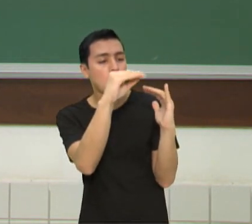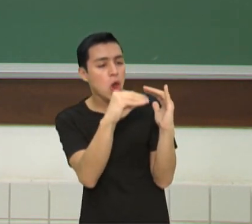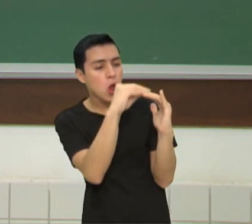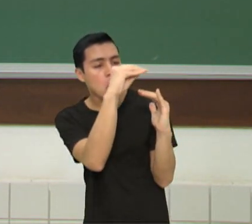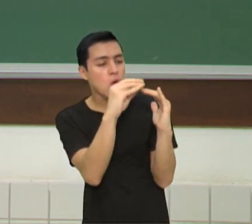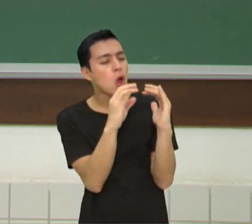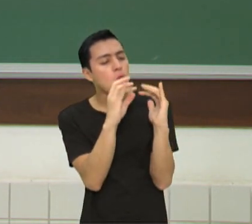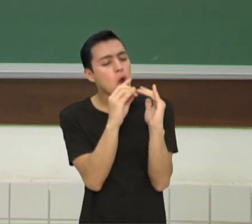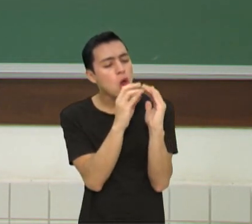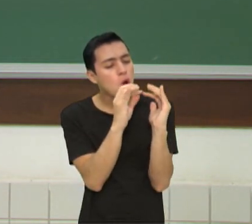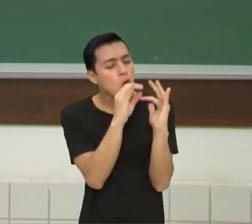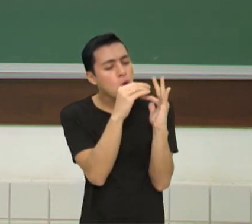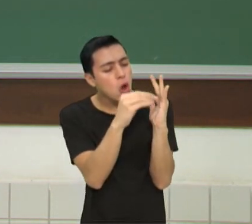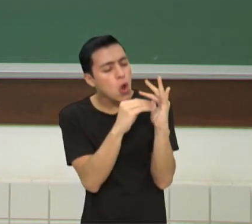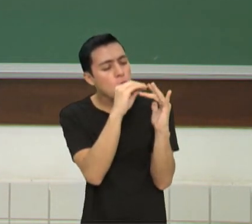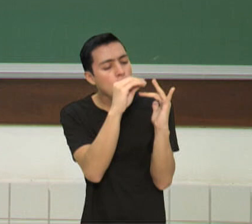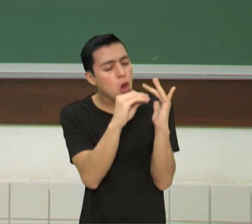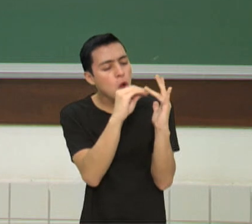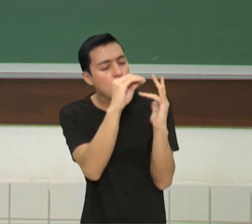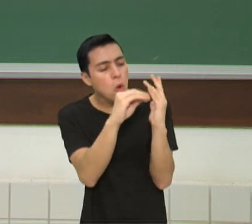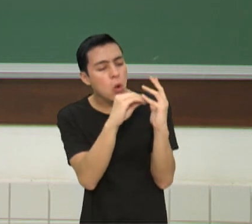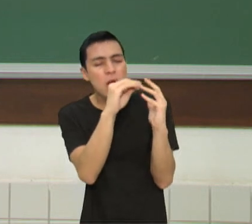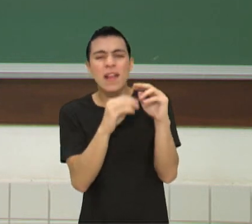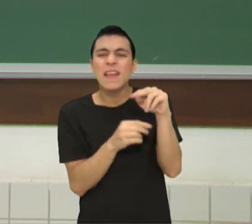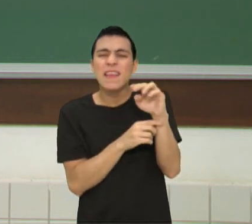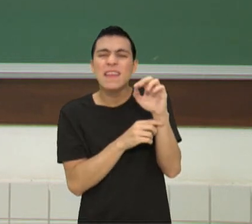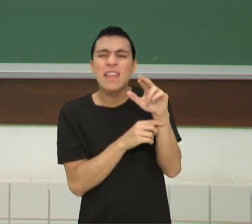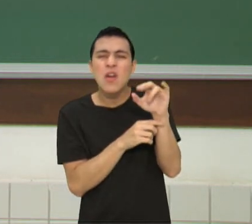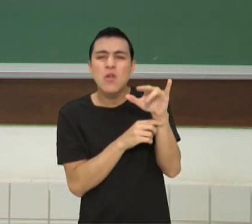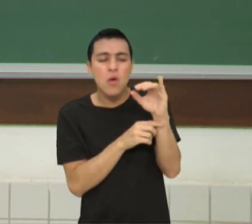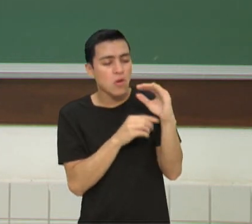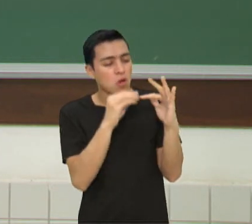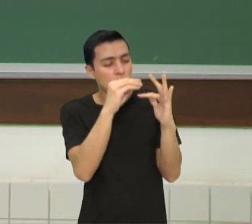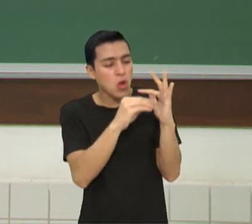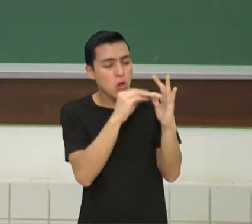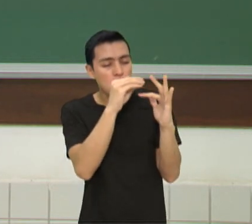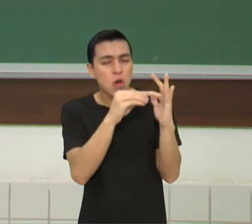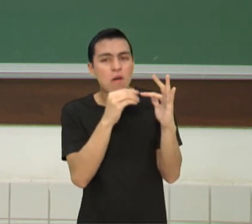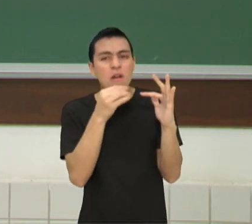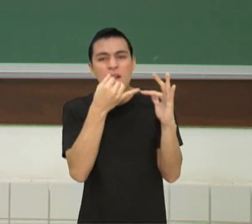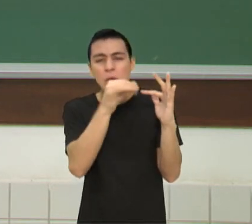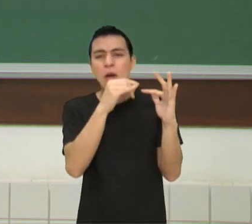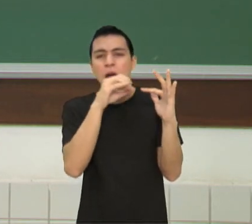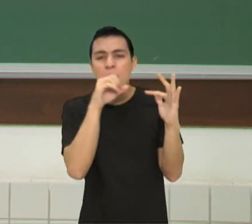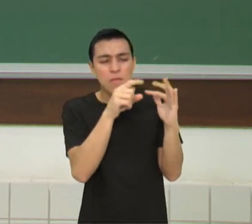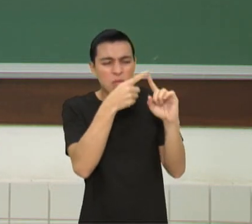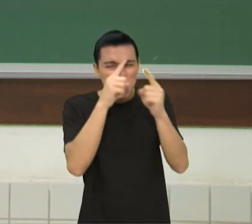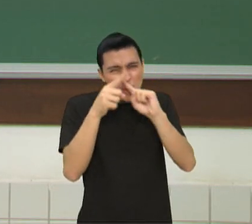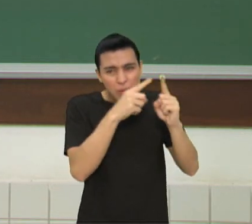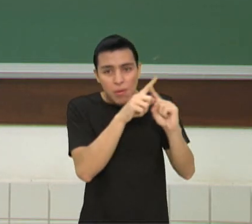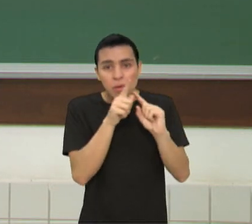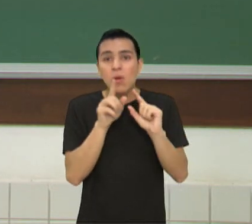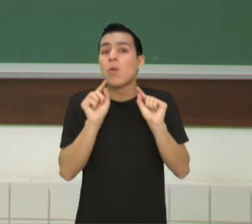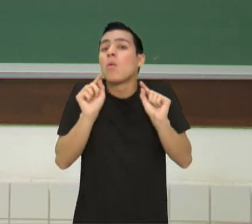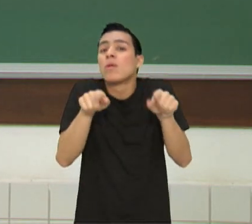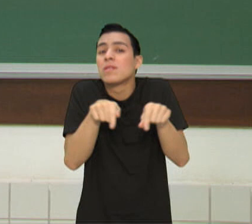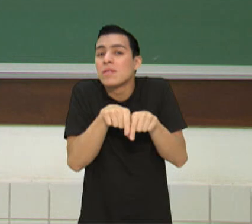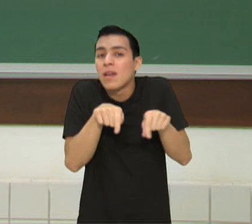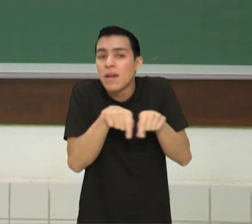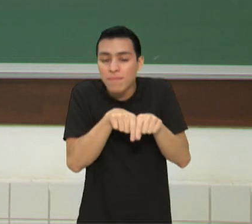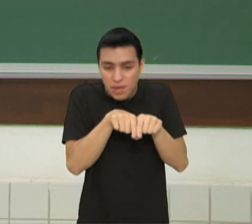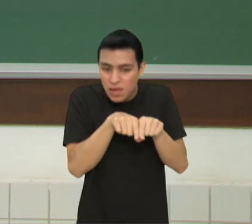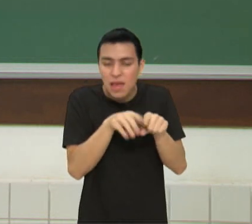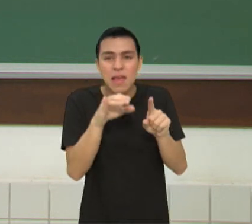mielina, que é um lipídio, para isolar o neurônio, para acelerar a condução do impulso. Eles servem também como isolantes